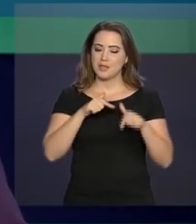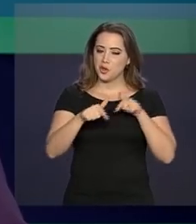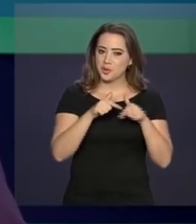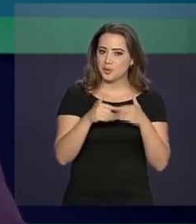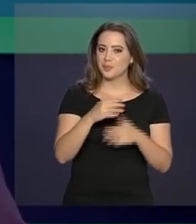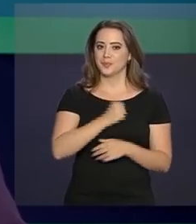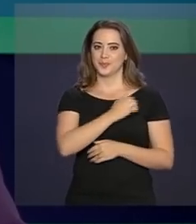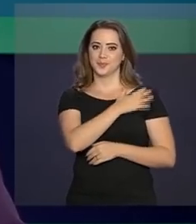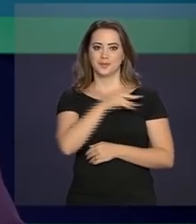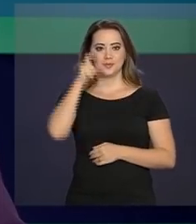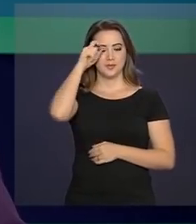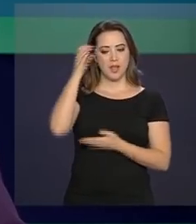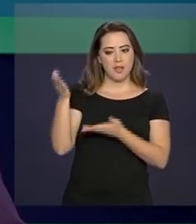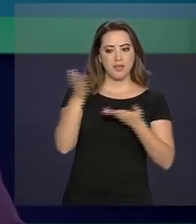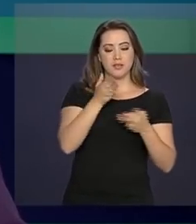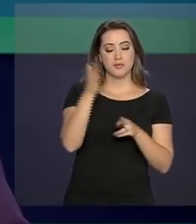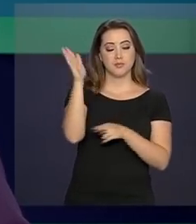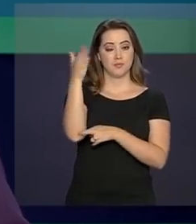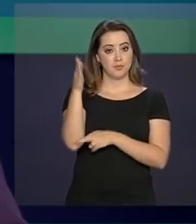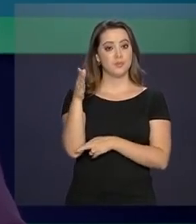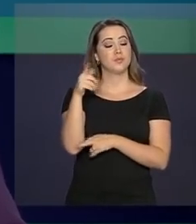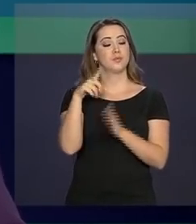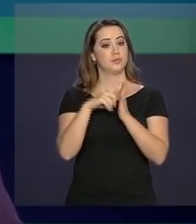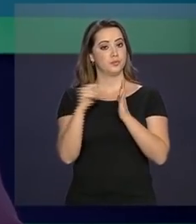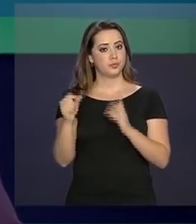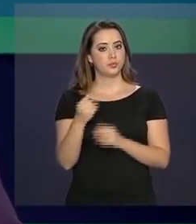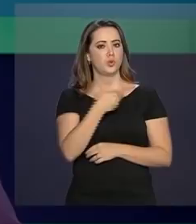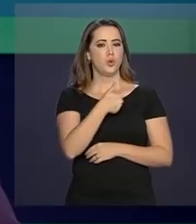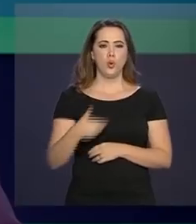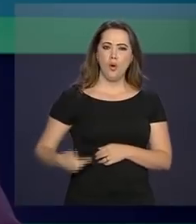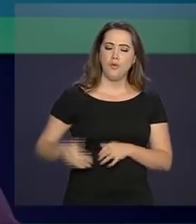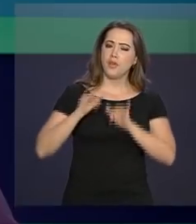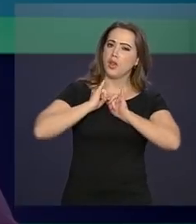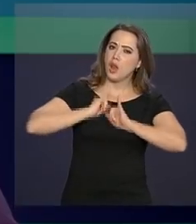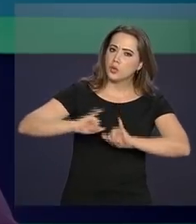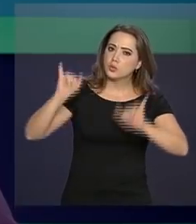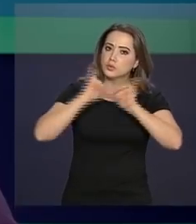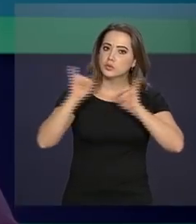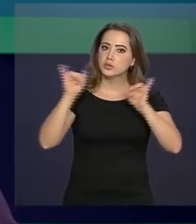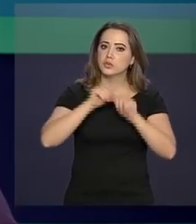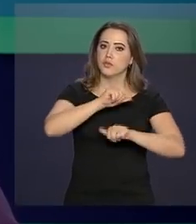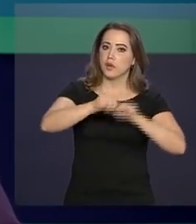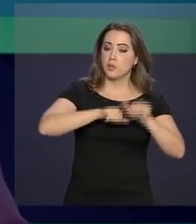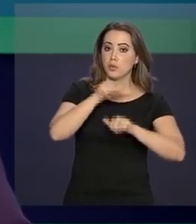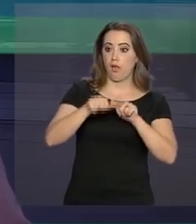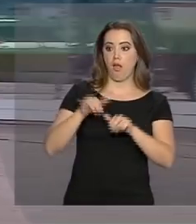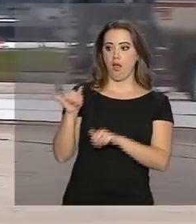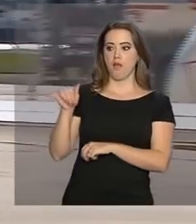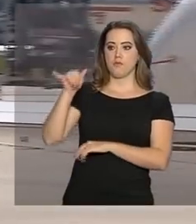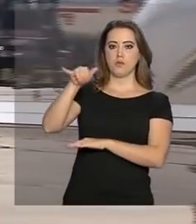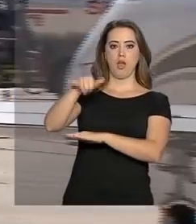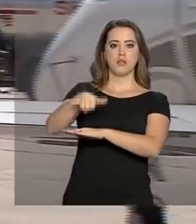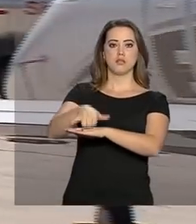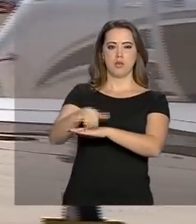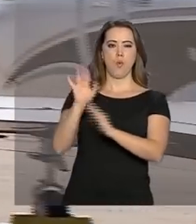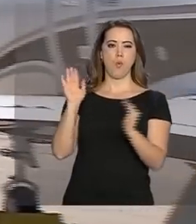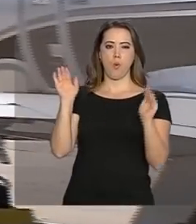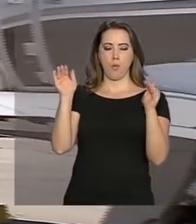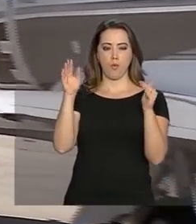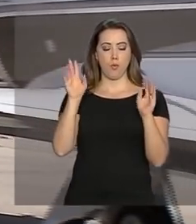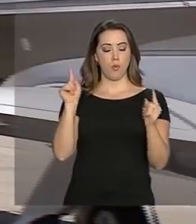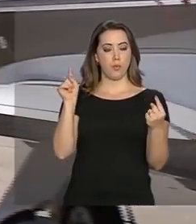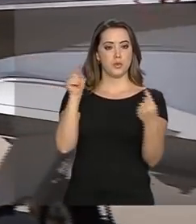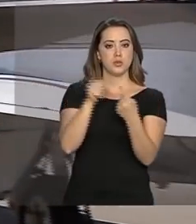recebe embaixadores no Palácio do Planalto. E governo anuncia que vai reestruturar o setor de aviação. Entre as metas, concessão de